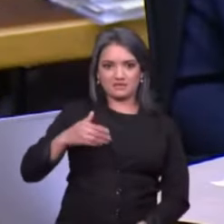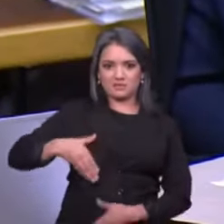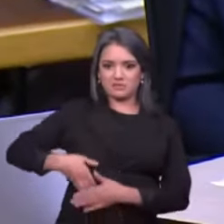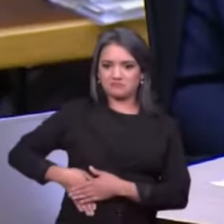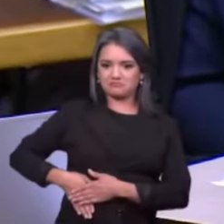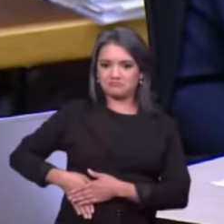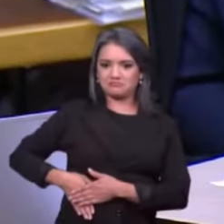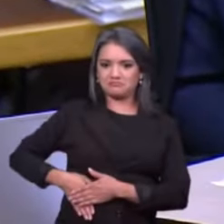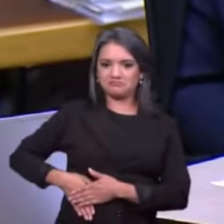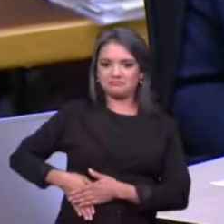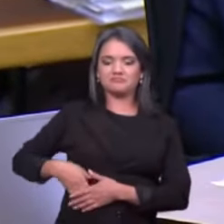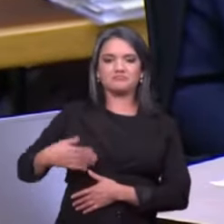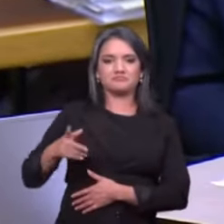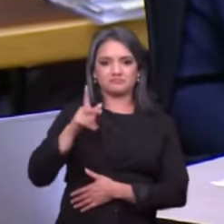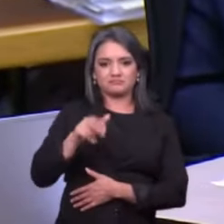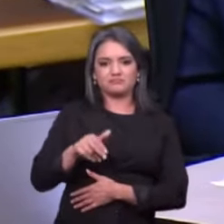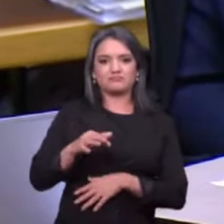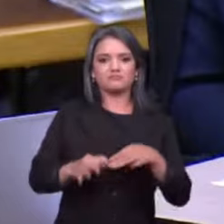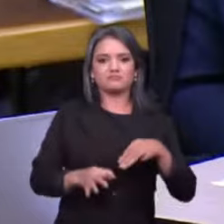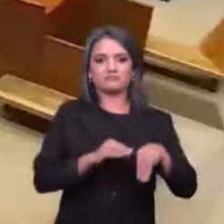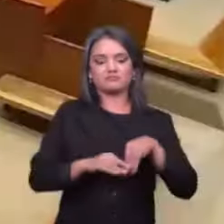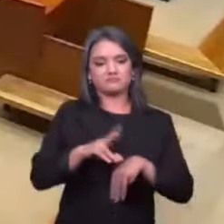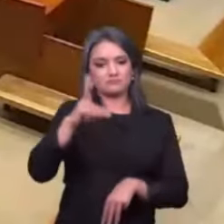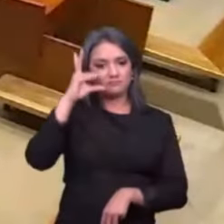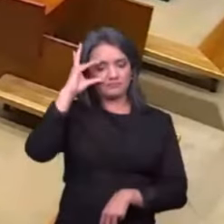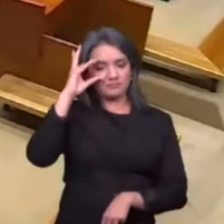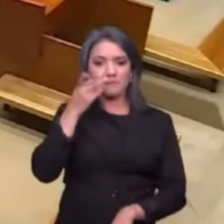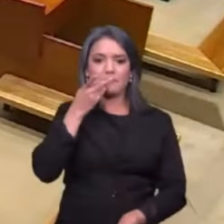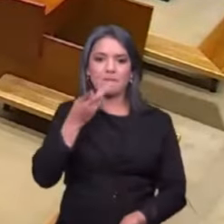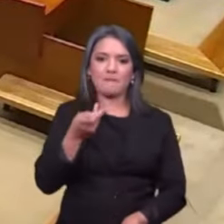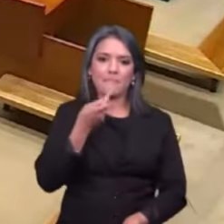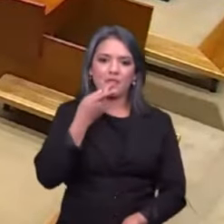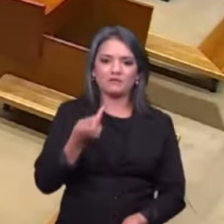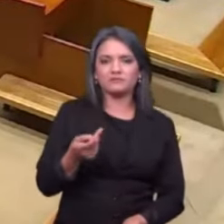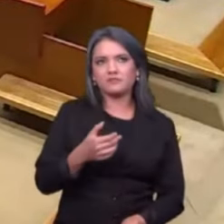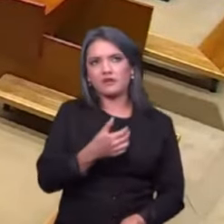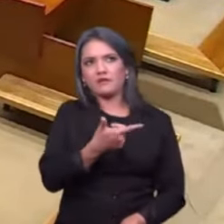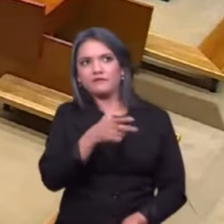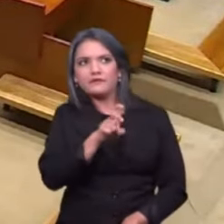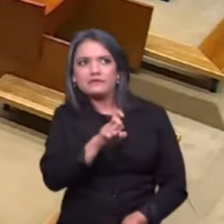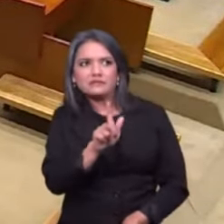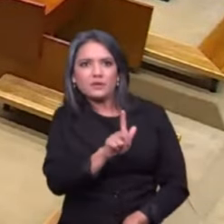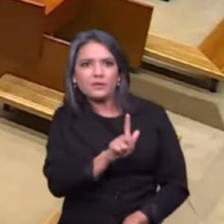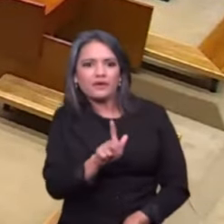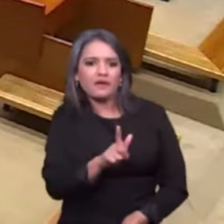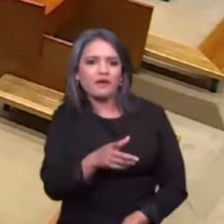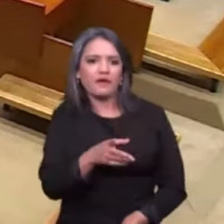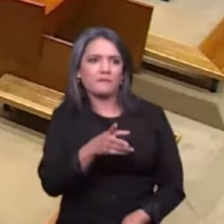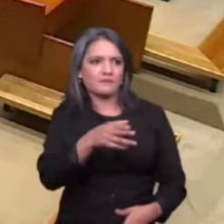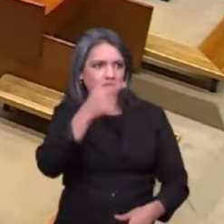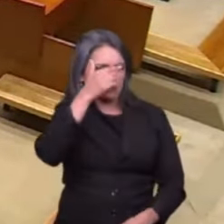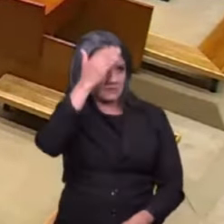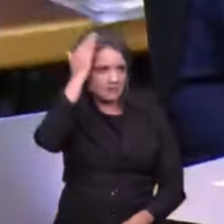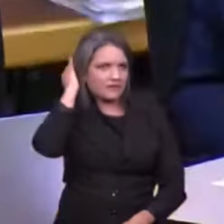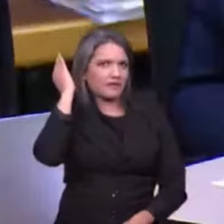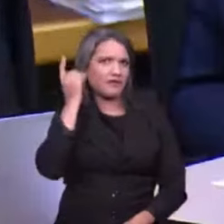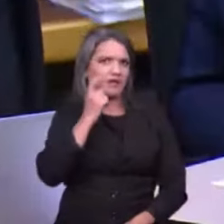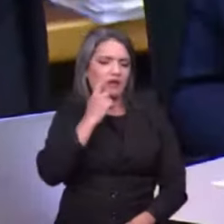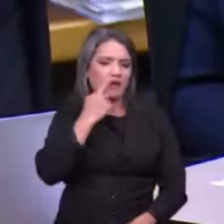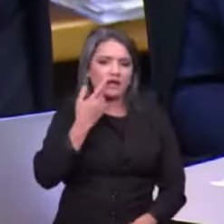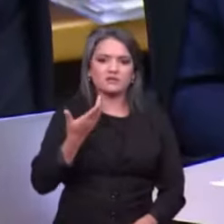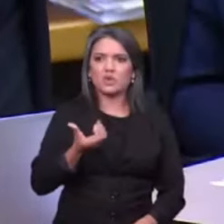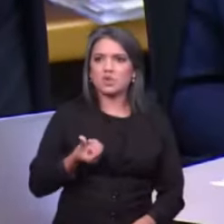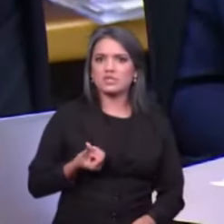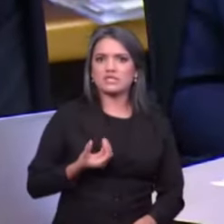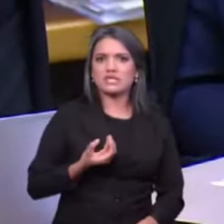como disse o ministro André, 25 gramas, como disse o ministro Zanin, o ministro Cássio,